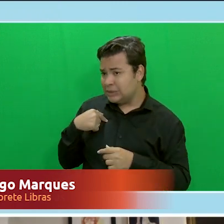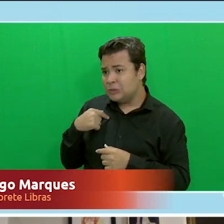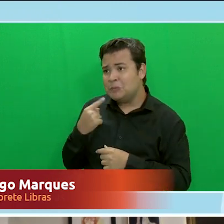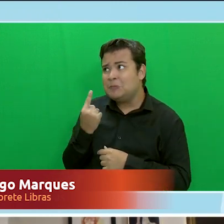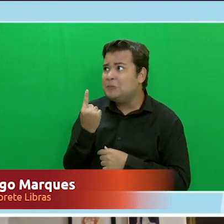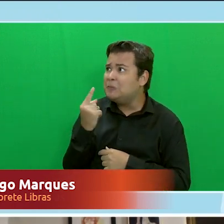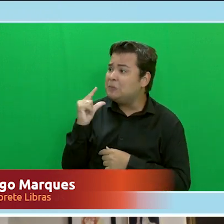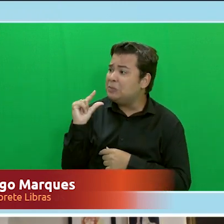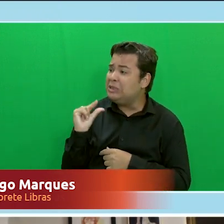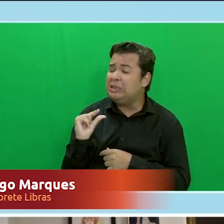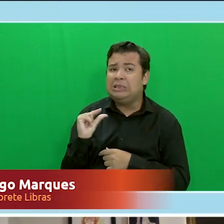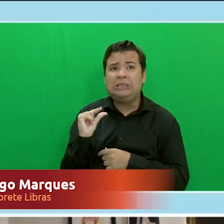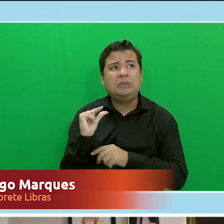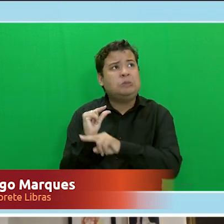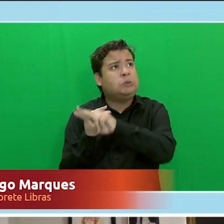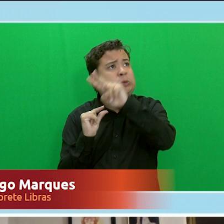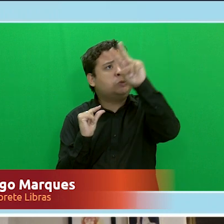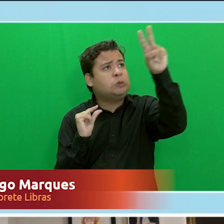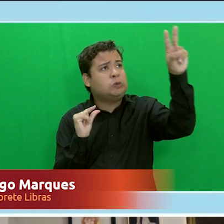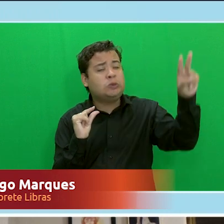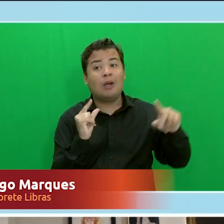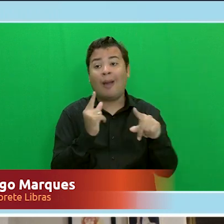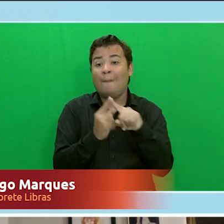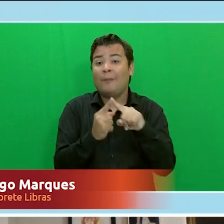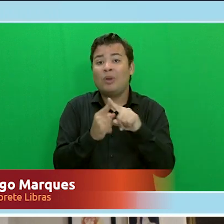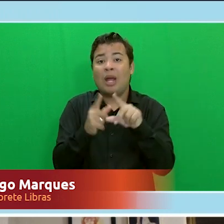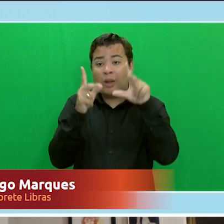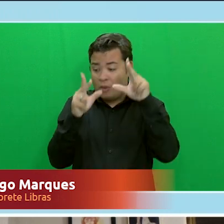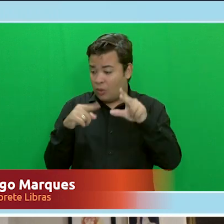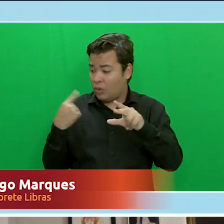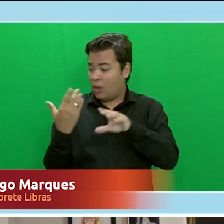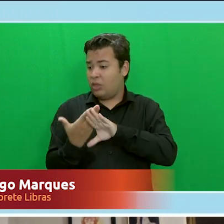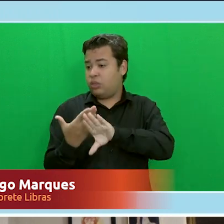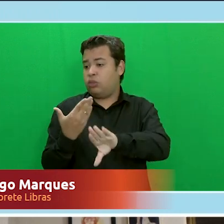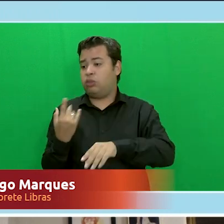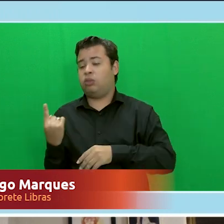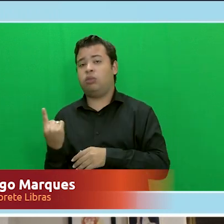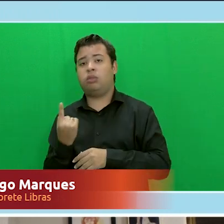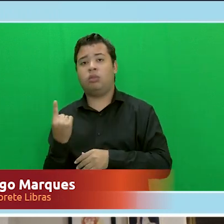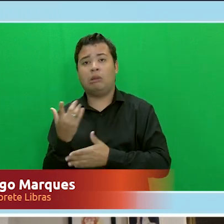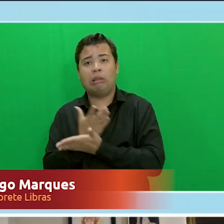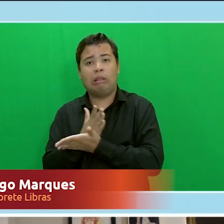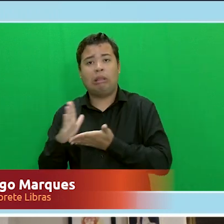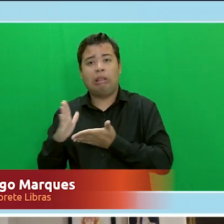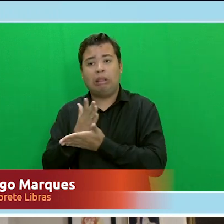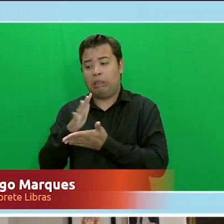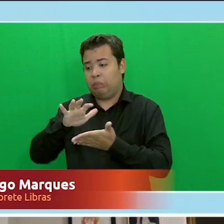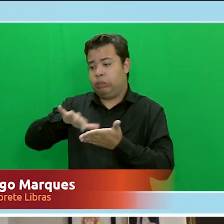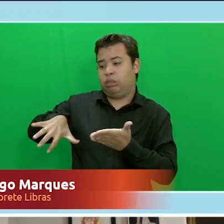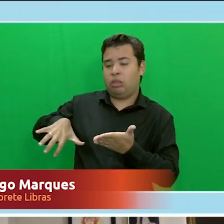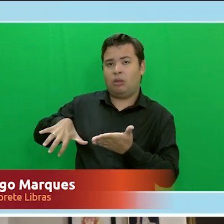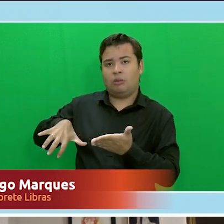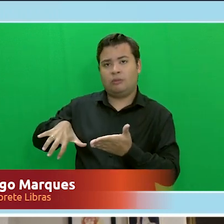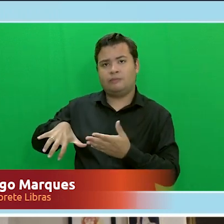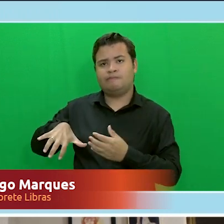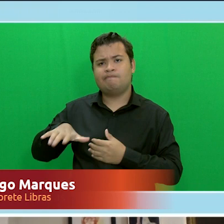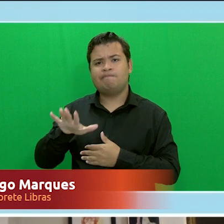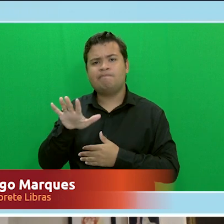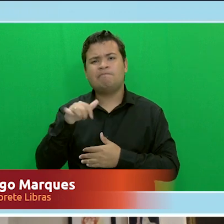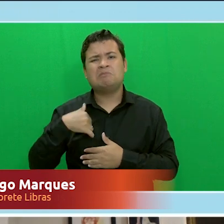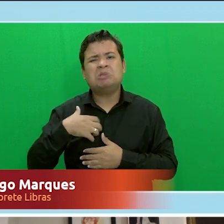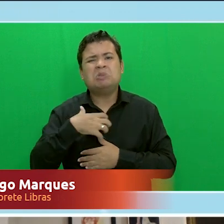obra, né? Porque nós ficamos segregados no nosso espaço e nós então não nos sentimos